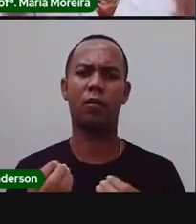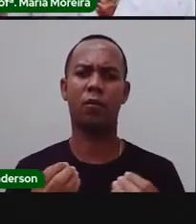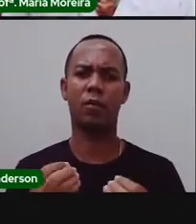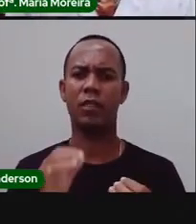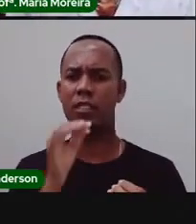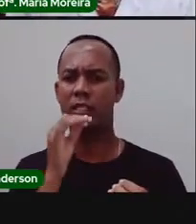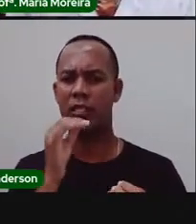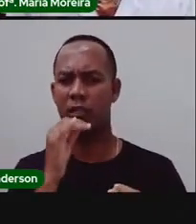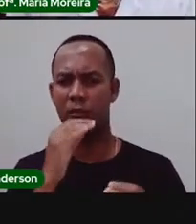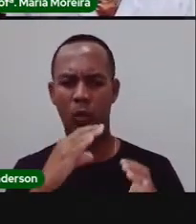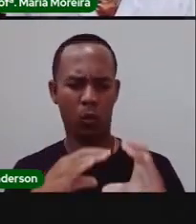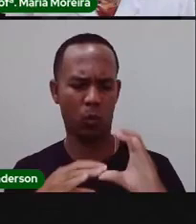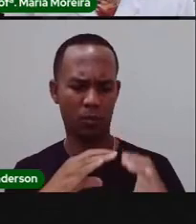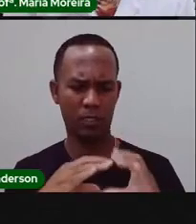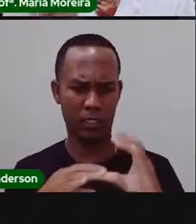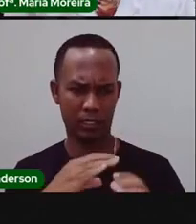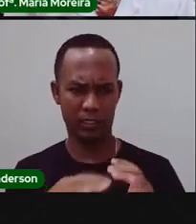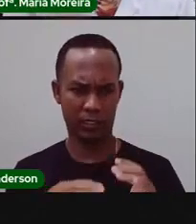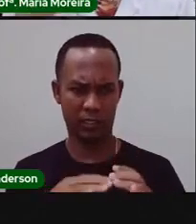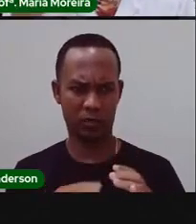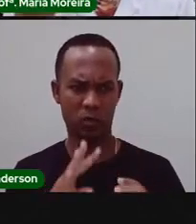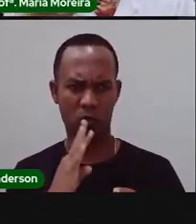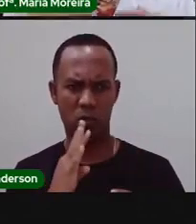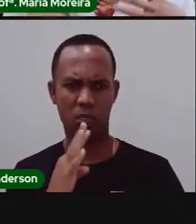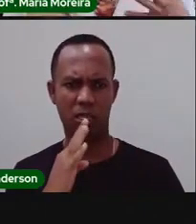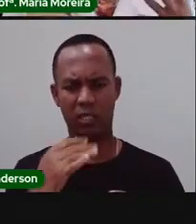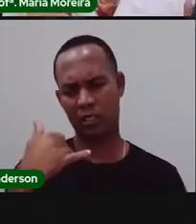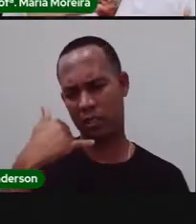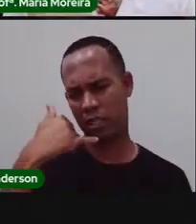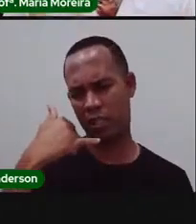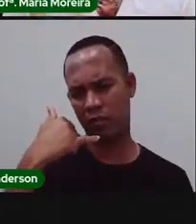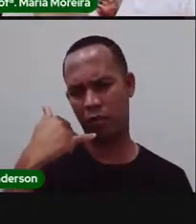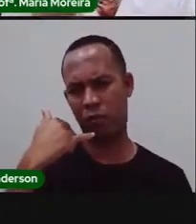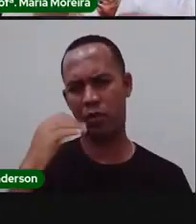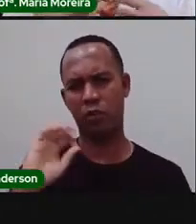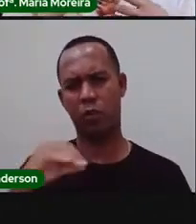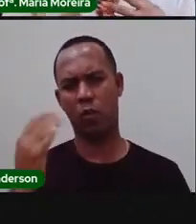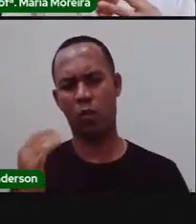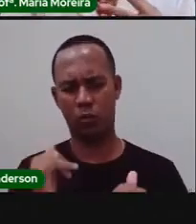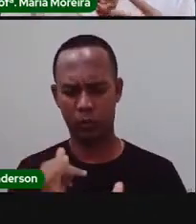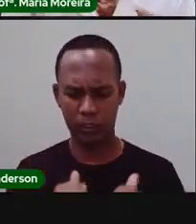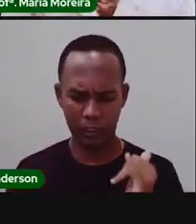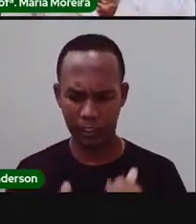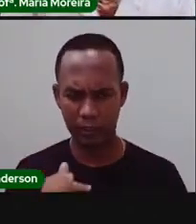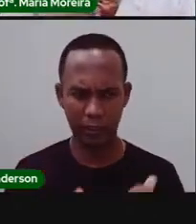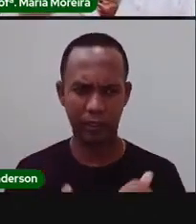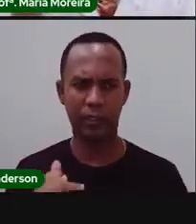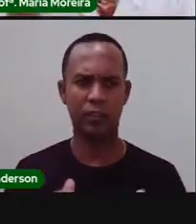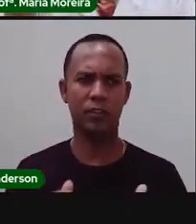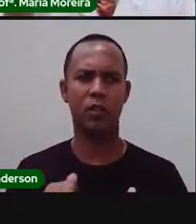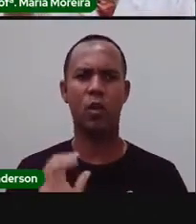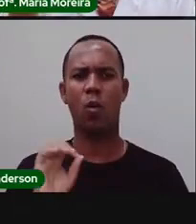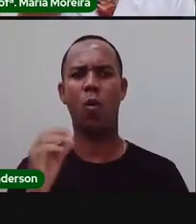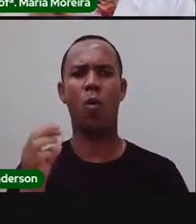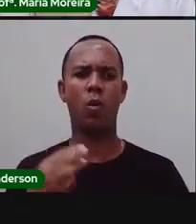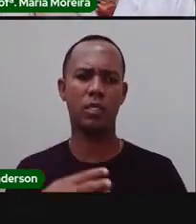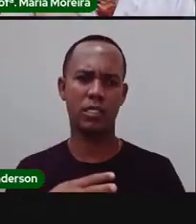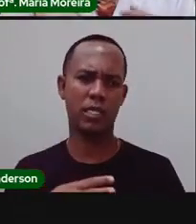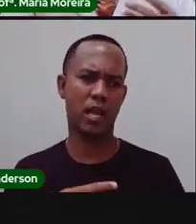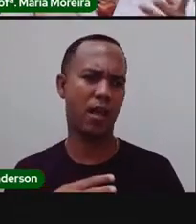Todos esses meios de comunicação que a gente conhece hoje, telefone, a internet,